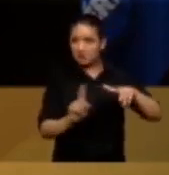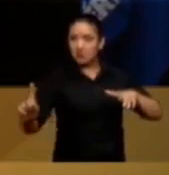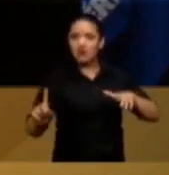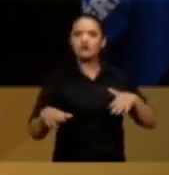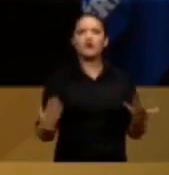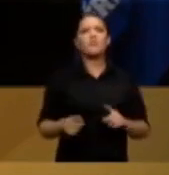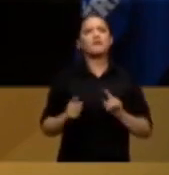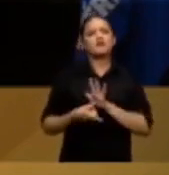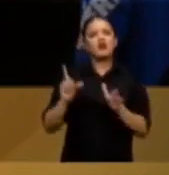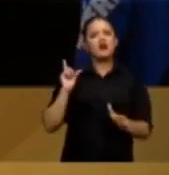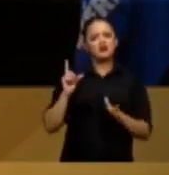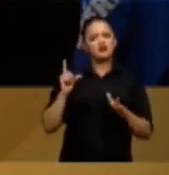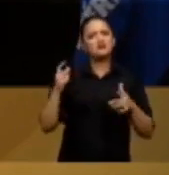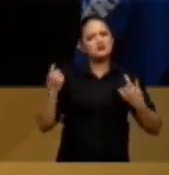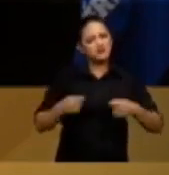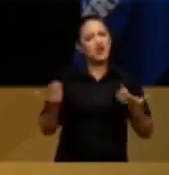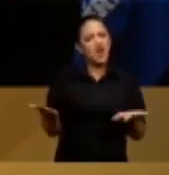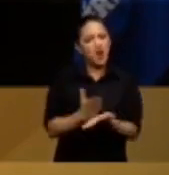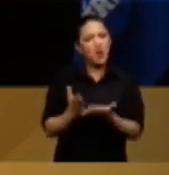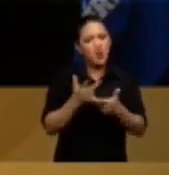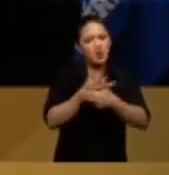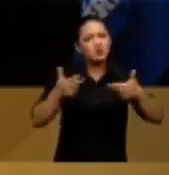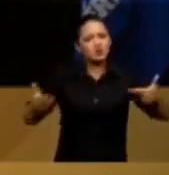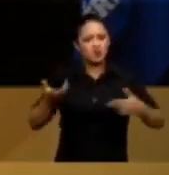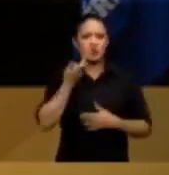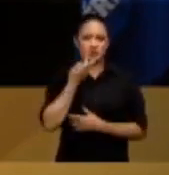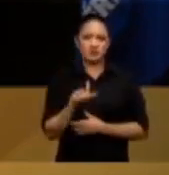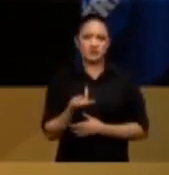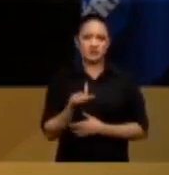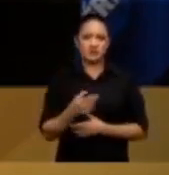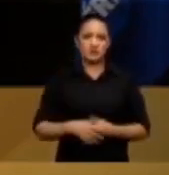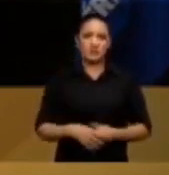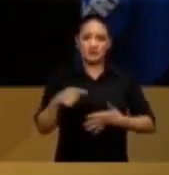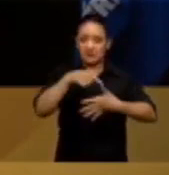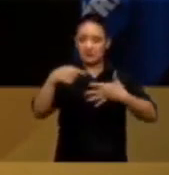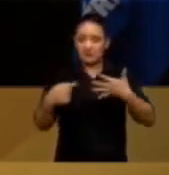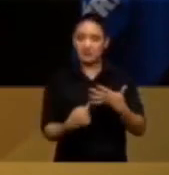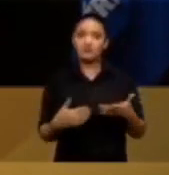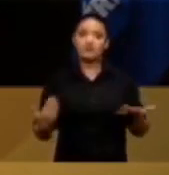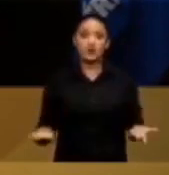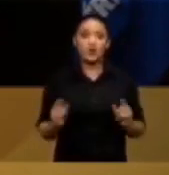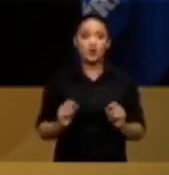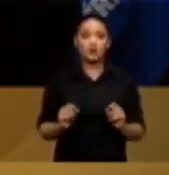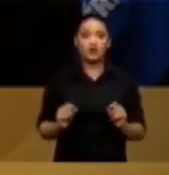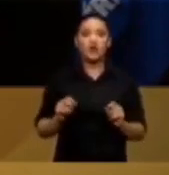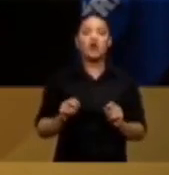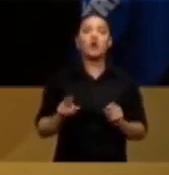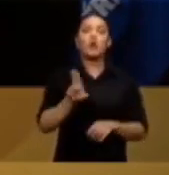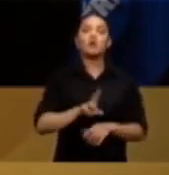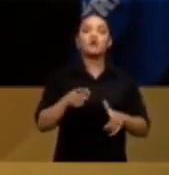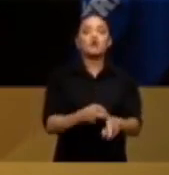tecer alguns comentários sobre o cabimento da suspensão de medida. Embora o mais usual seja a utilização do instituto